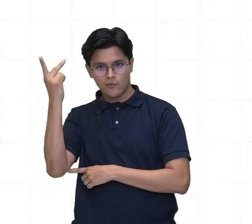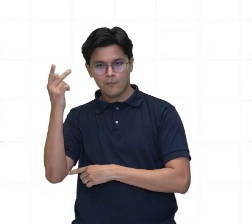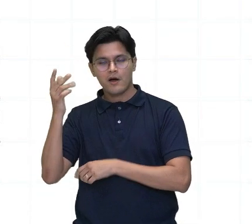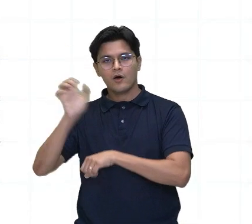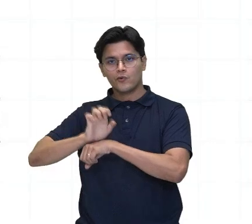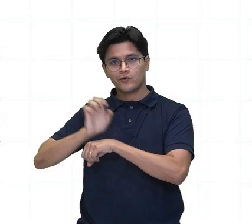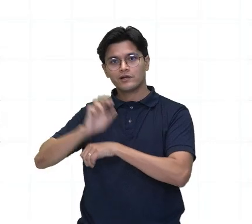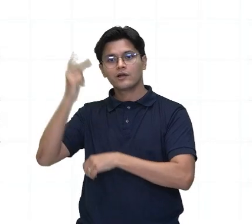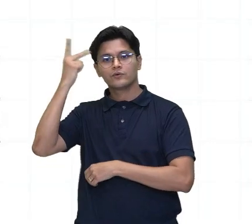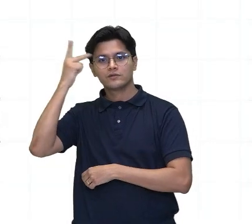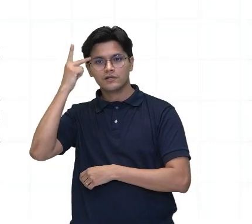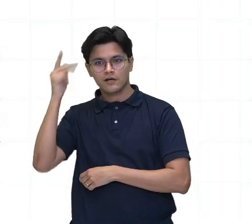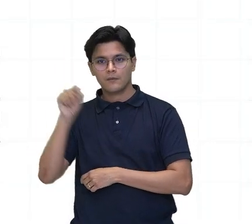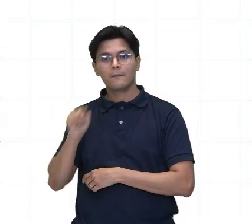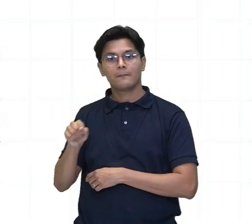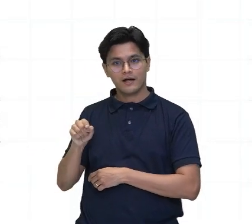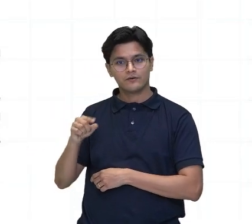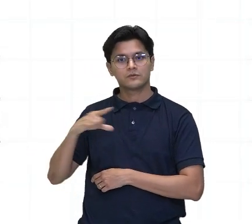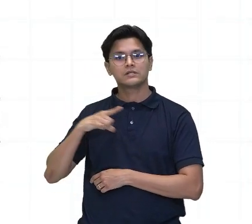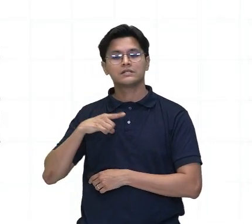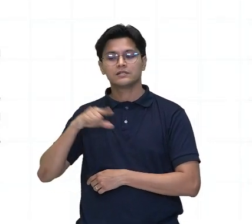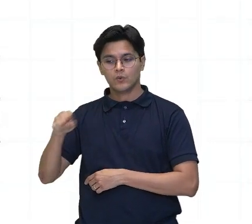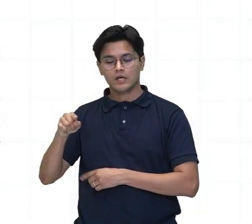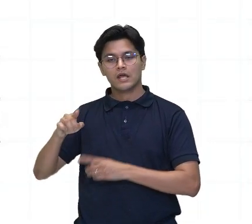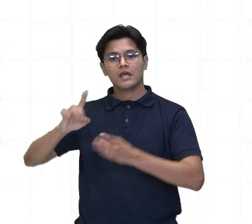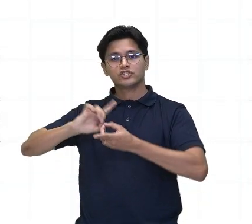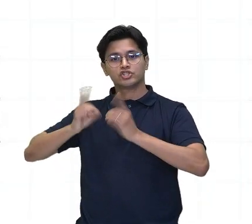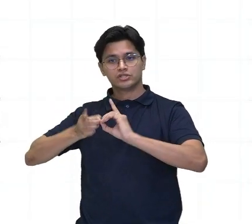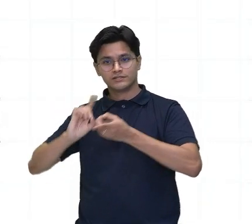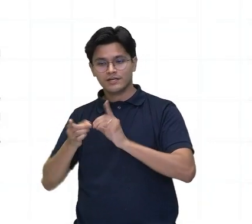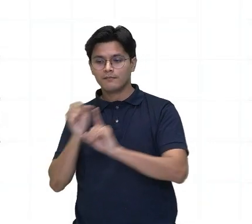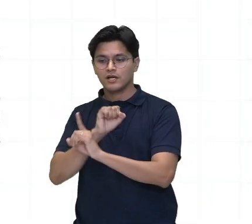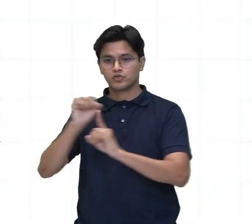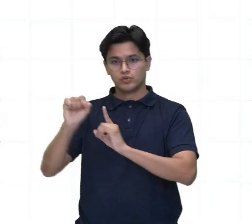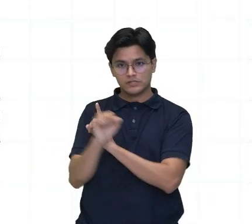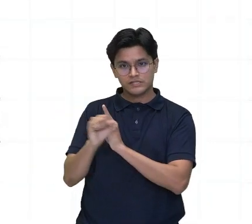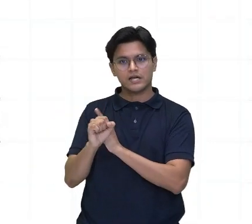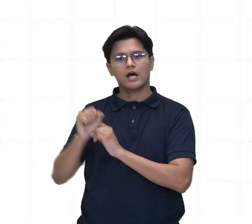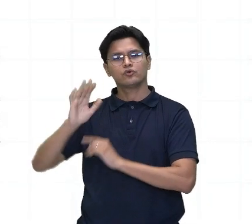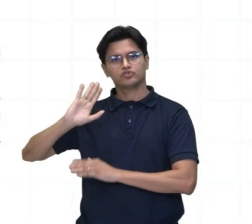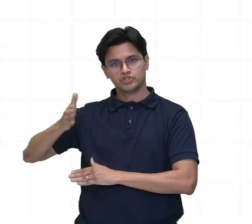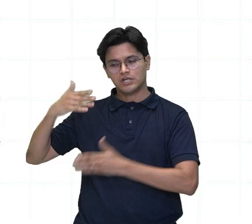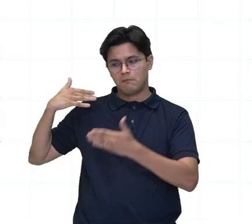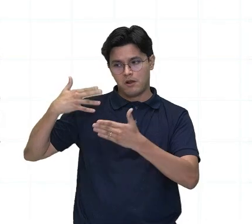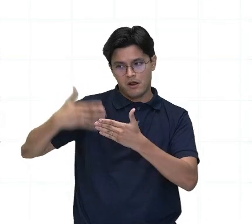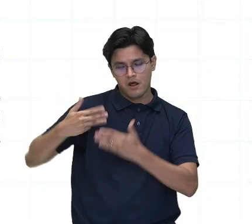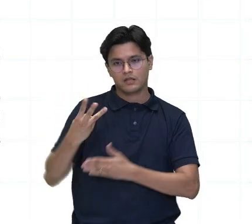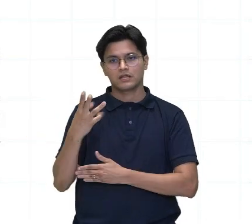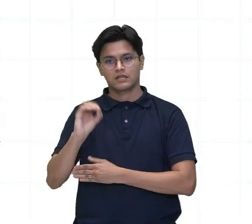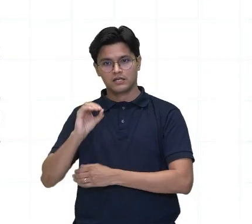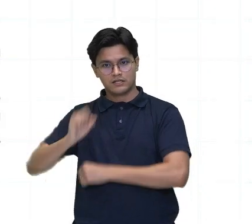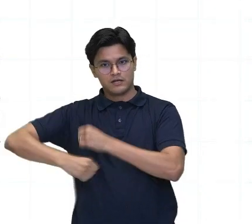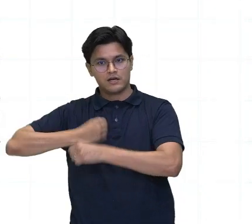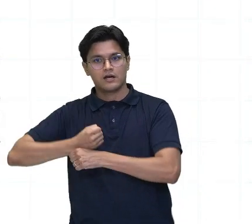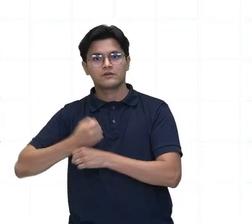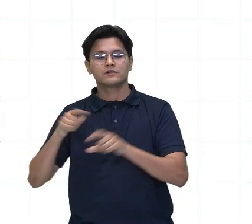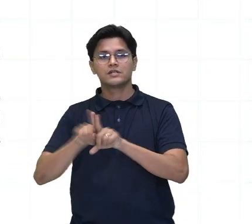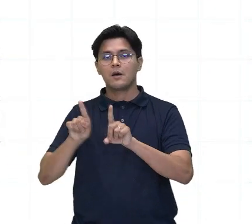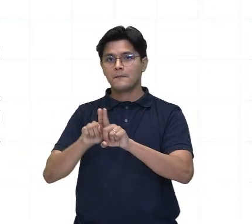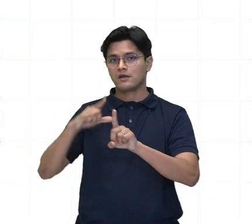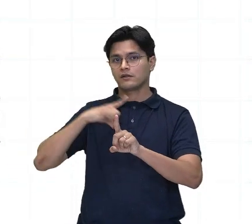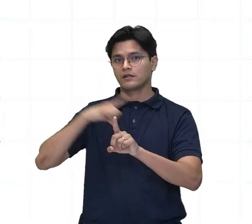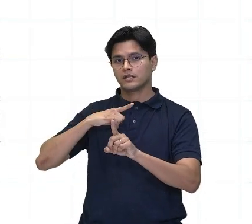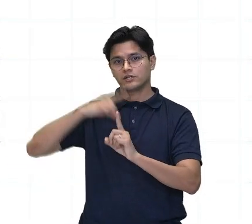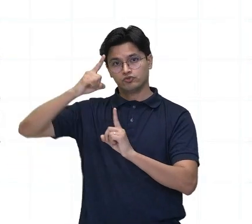uma dinâmica social estabelecida há 30 anos e um estilo de letra específico, o